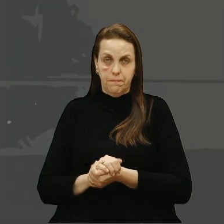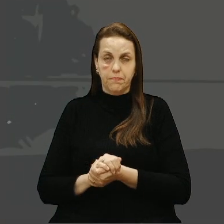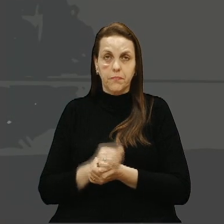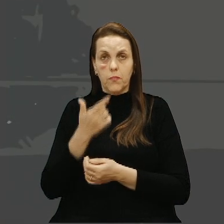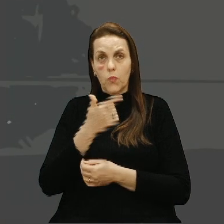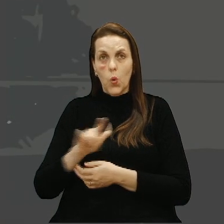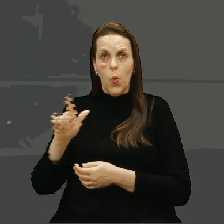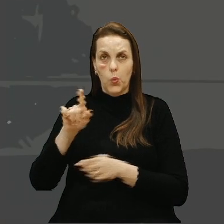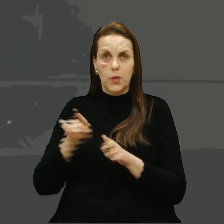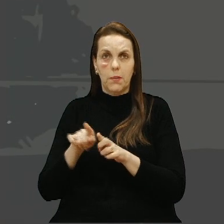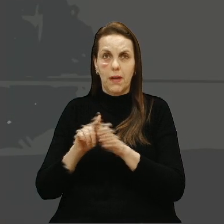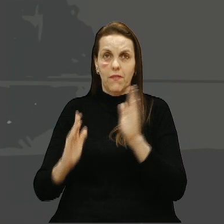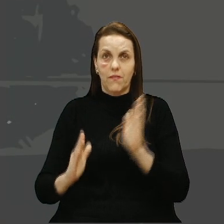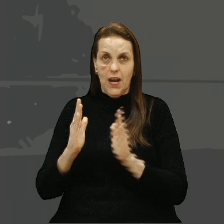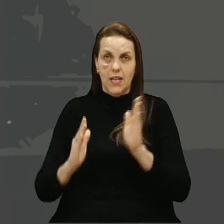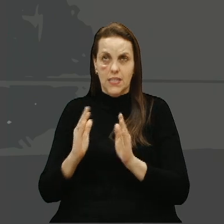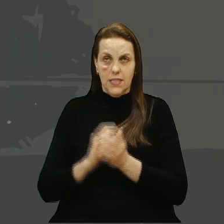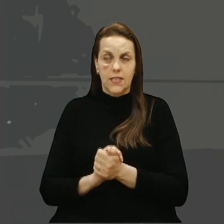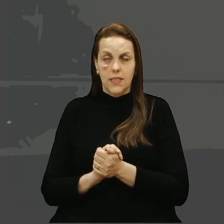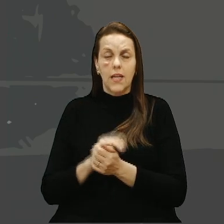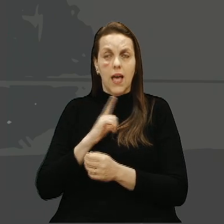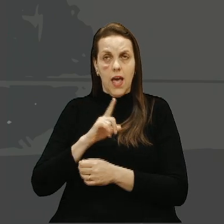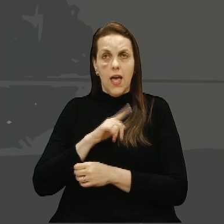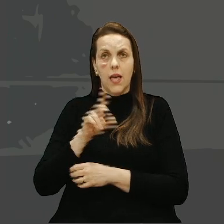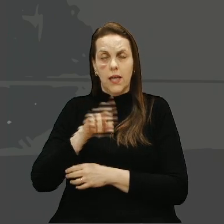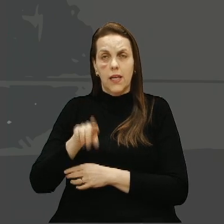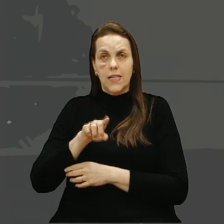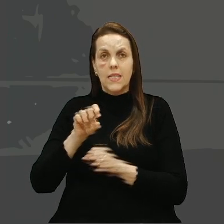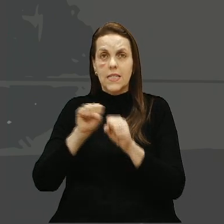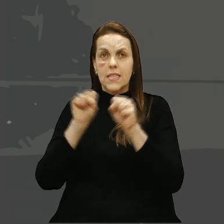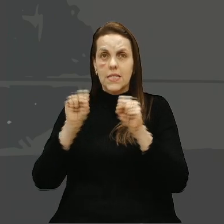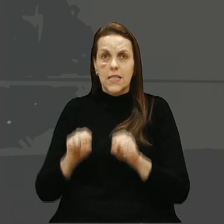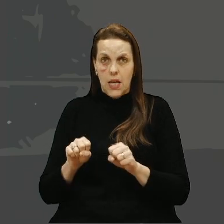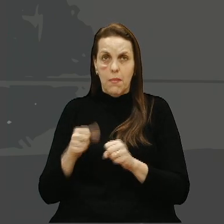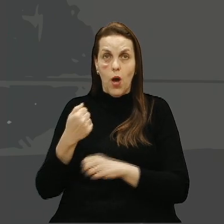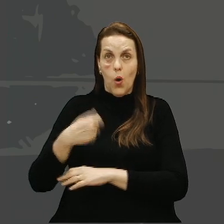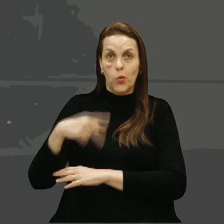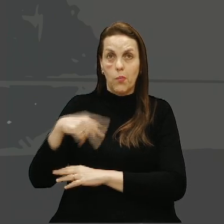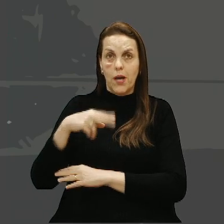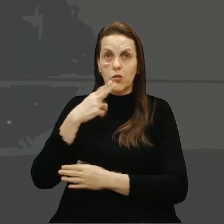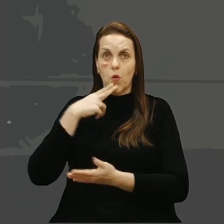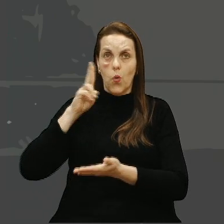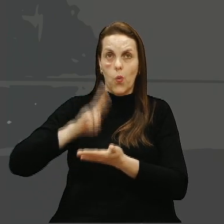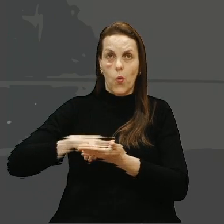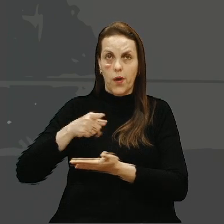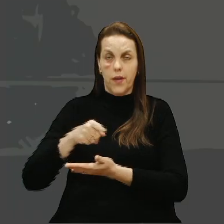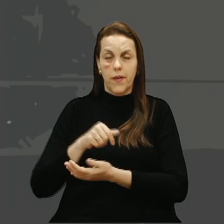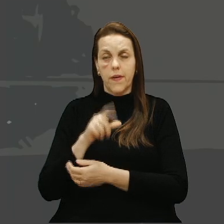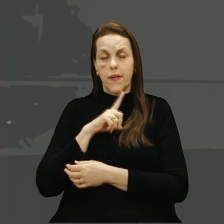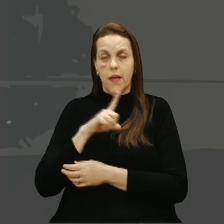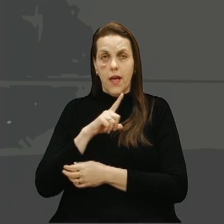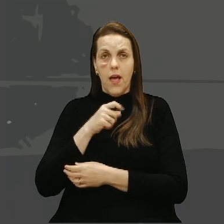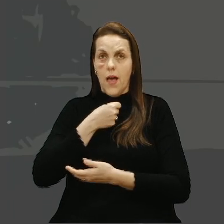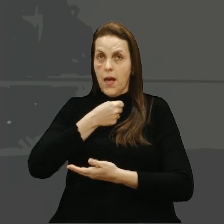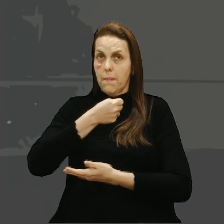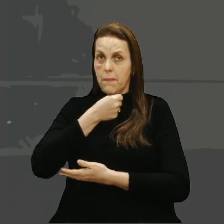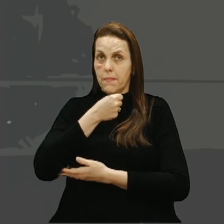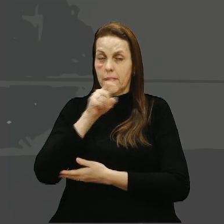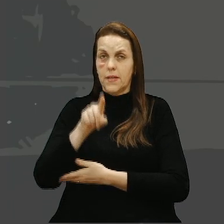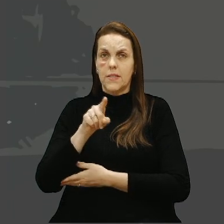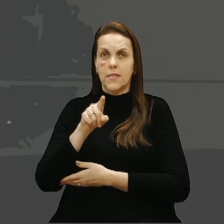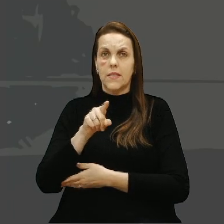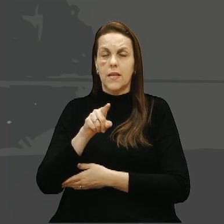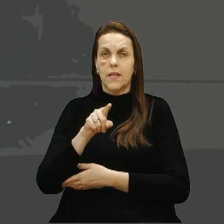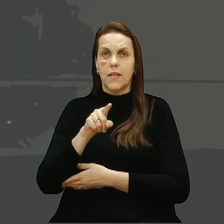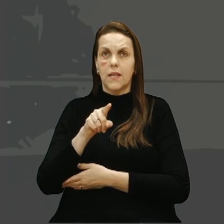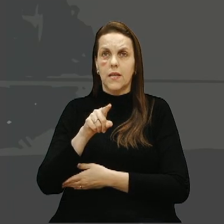mesma etapa é a implantação de um sistema automatizado de triagem dos Correios. De acordo com a assessoria de imprensa da empresa pública